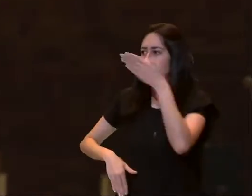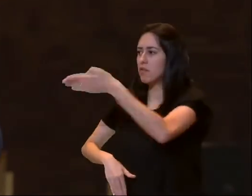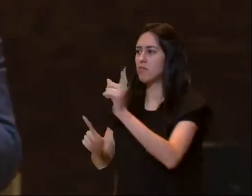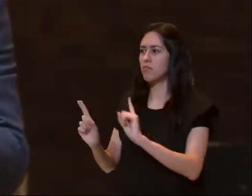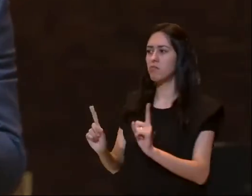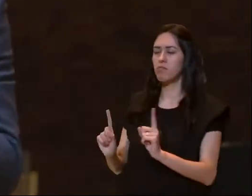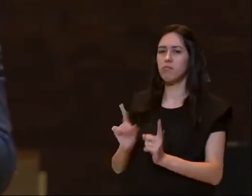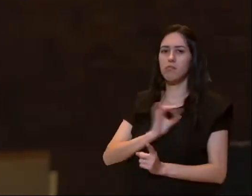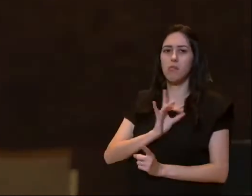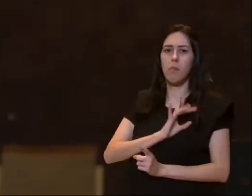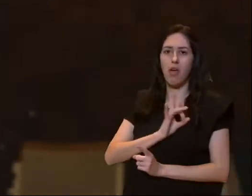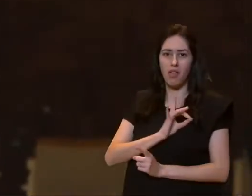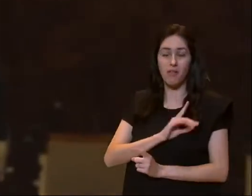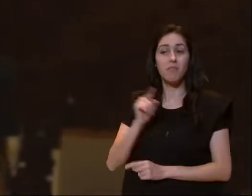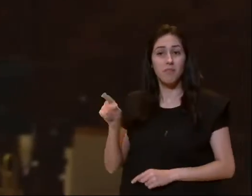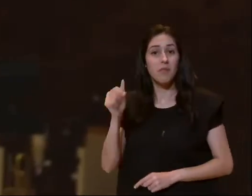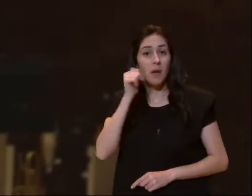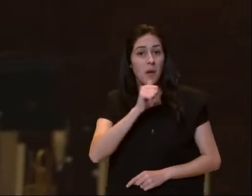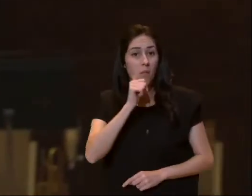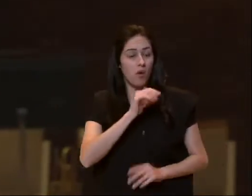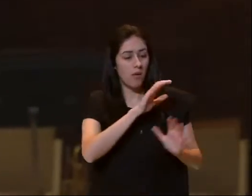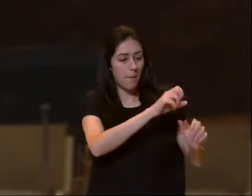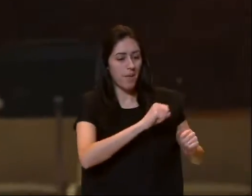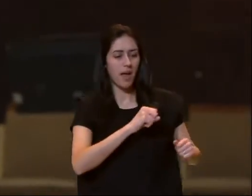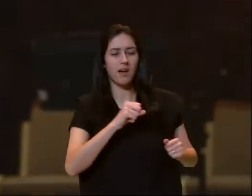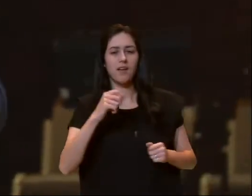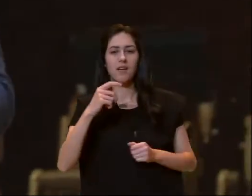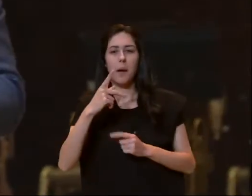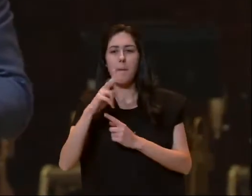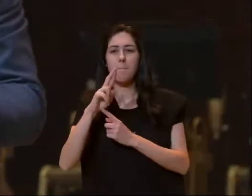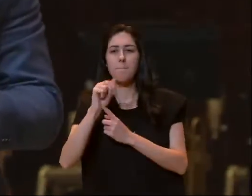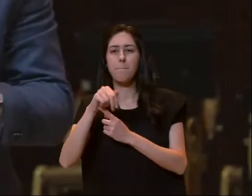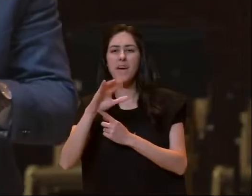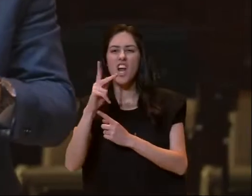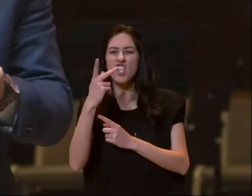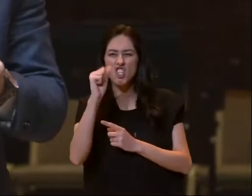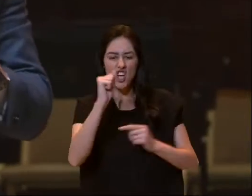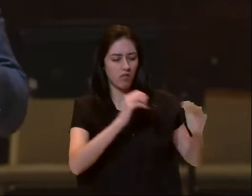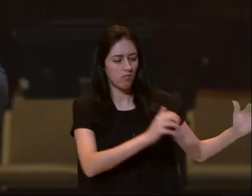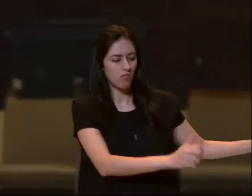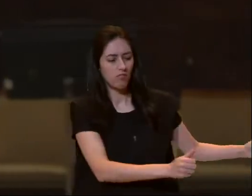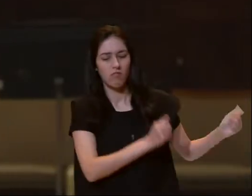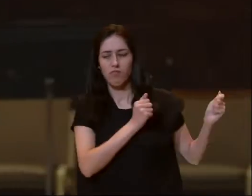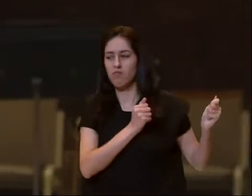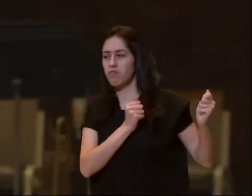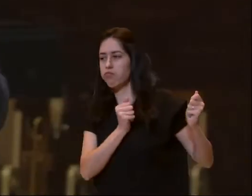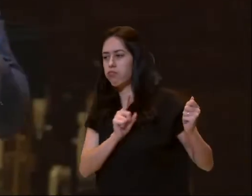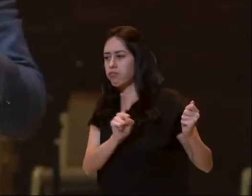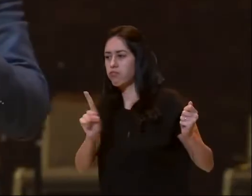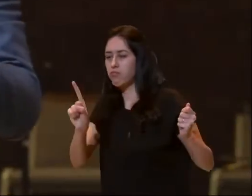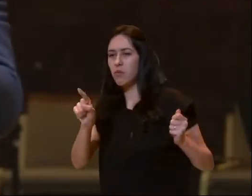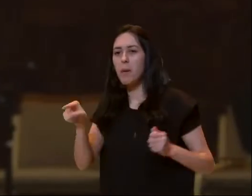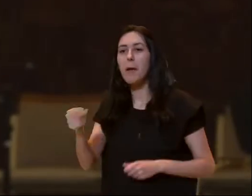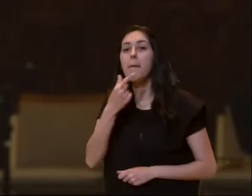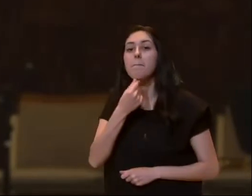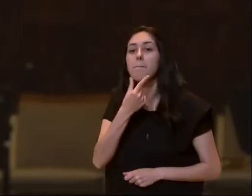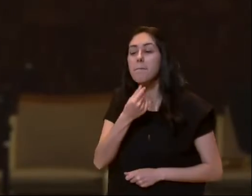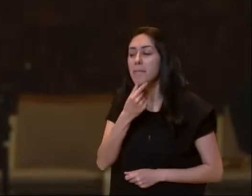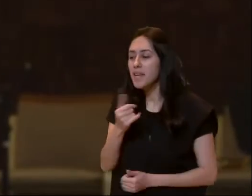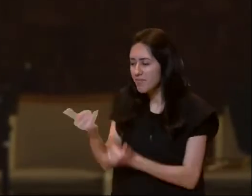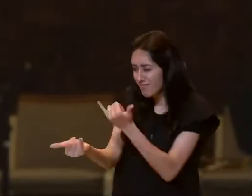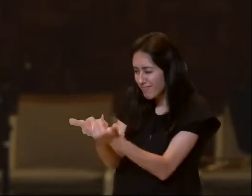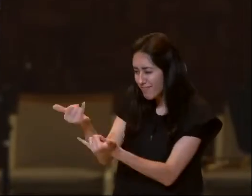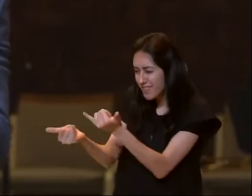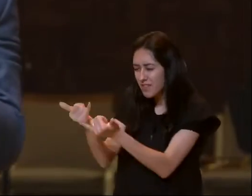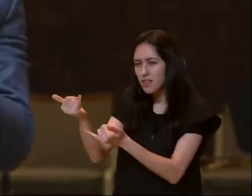ela então pega uma prancha de surf e pega um menininho pequeno, começa a brincar com ele, e de repente todo mundo está vendo,